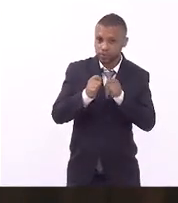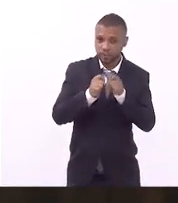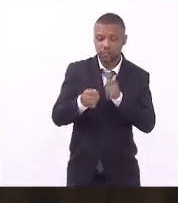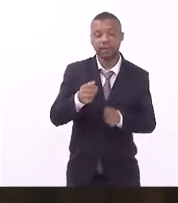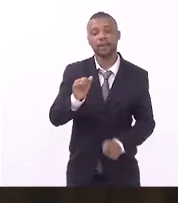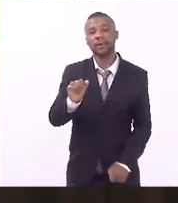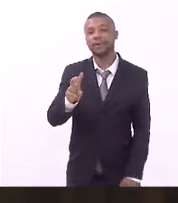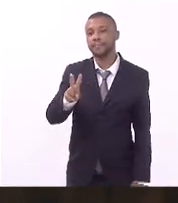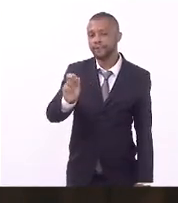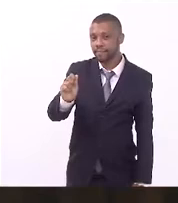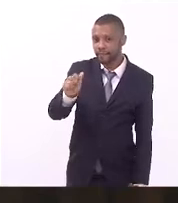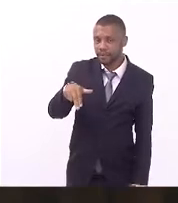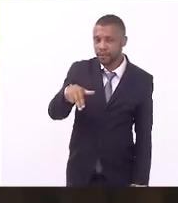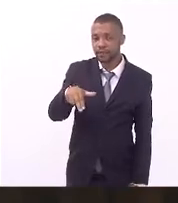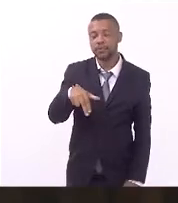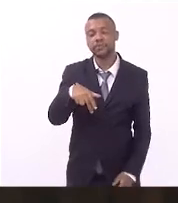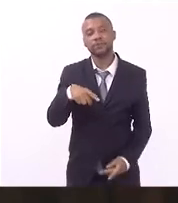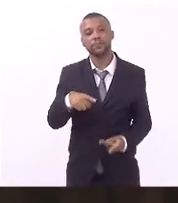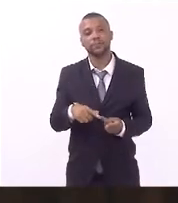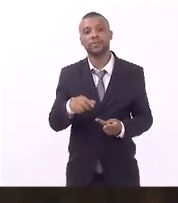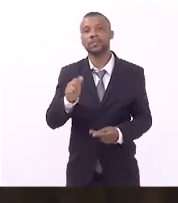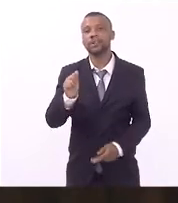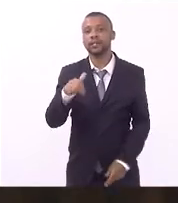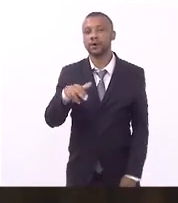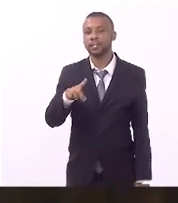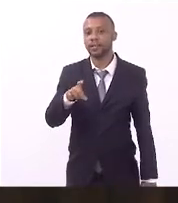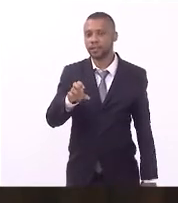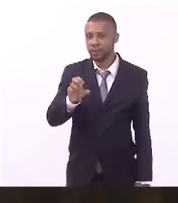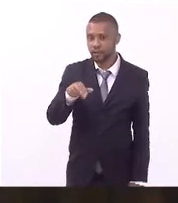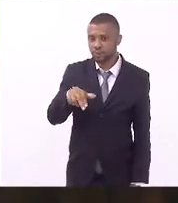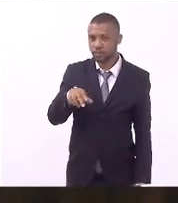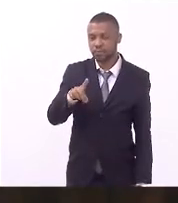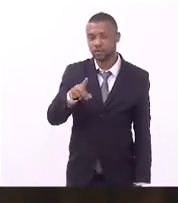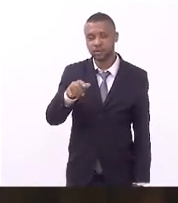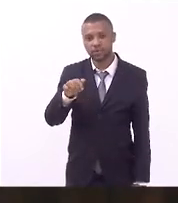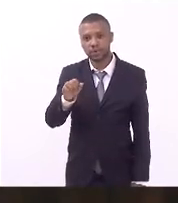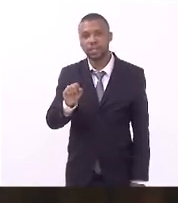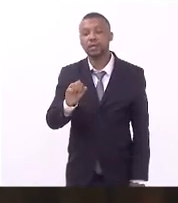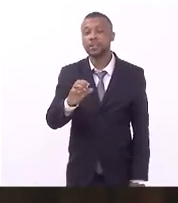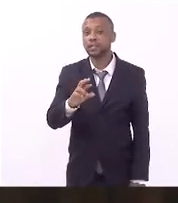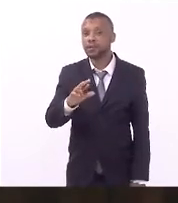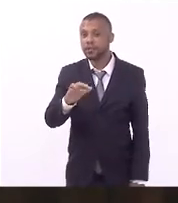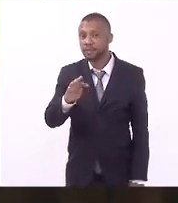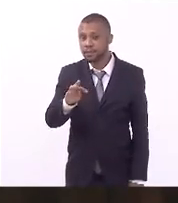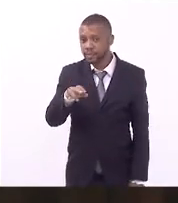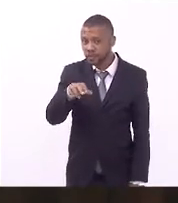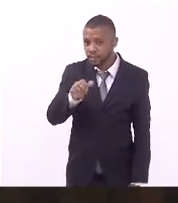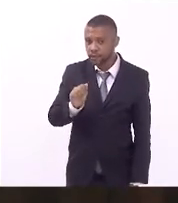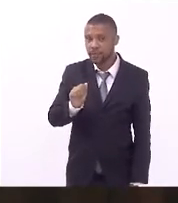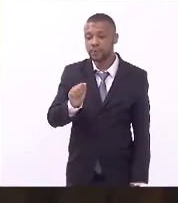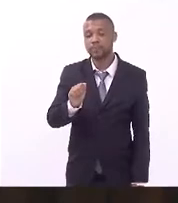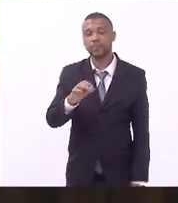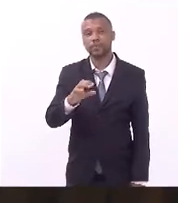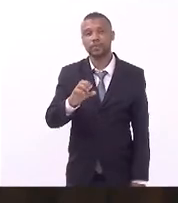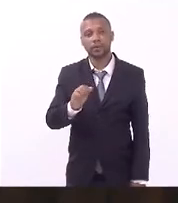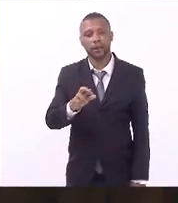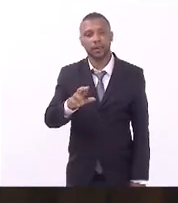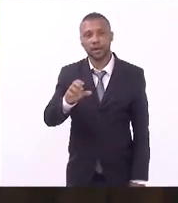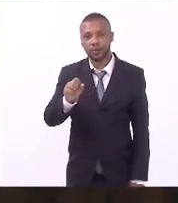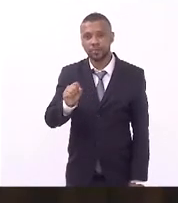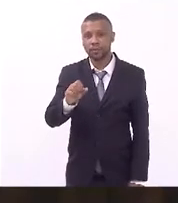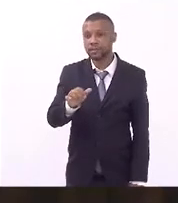Ascioli, Anderson Dias, Cristina Ferreira Serra, Carlos Nicodemos,